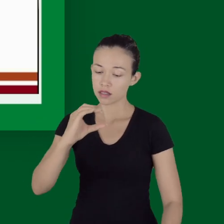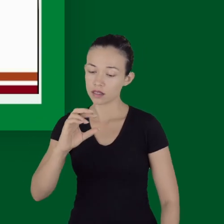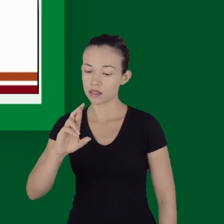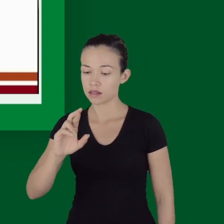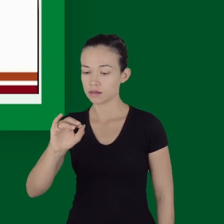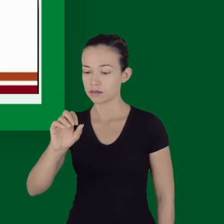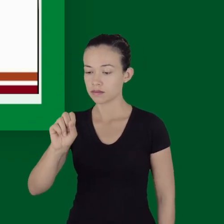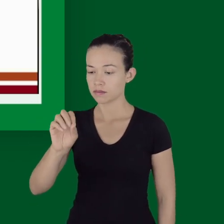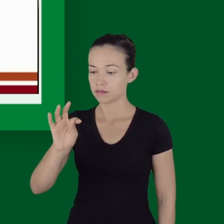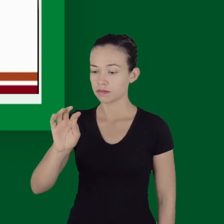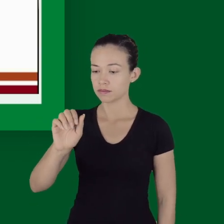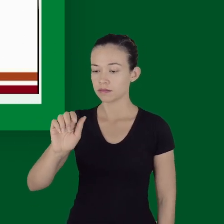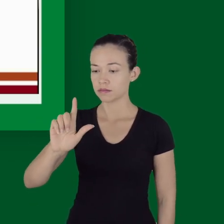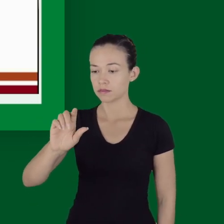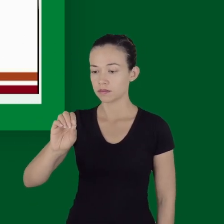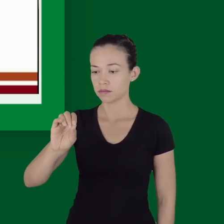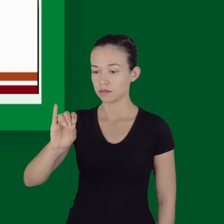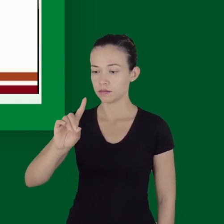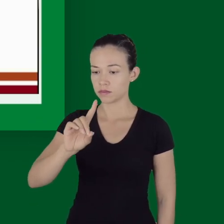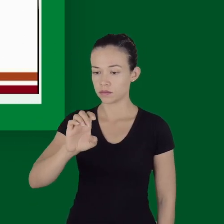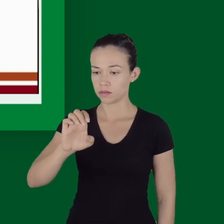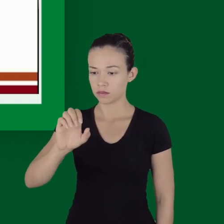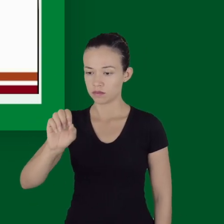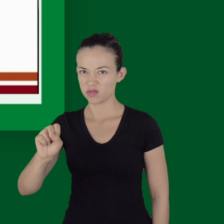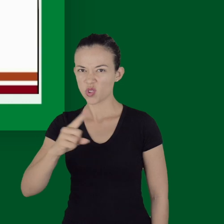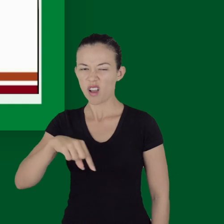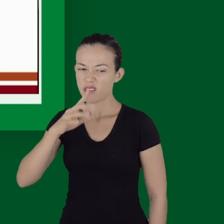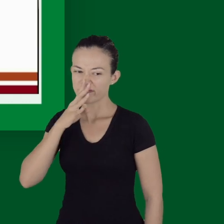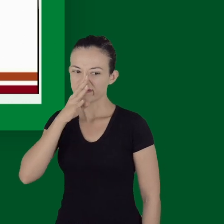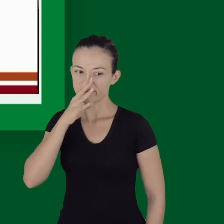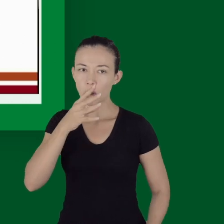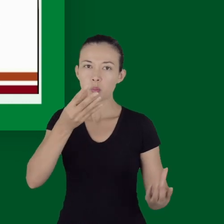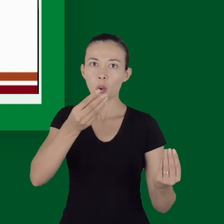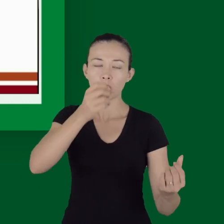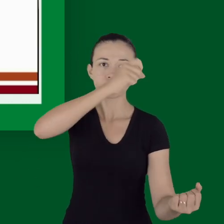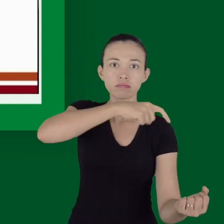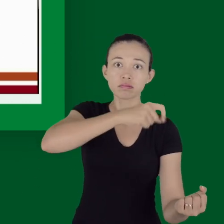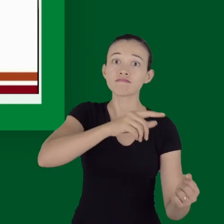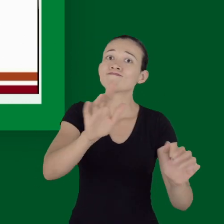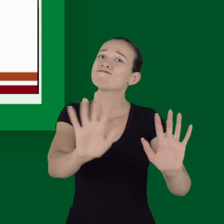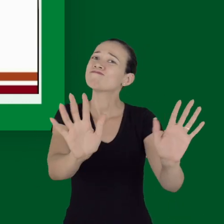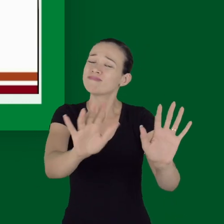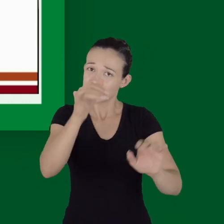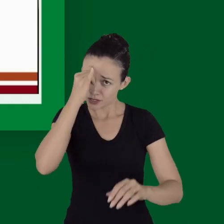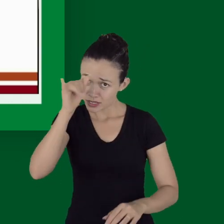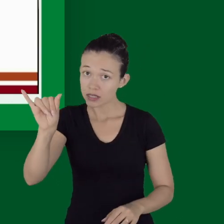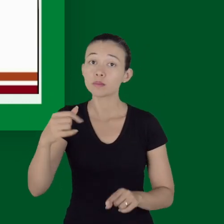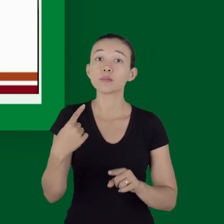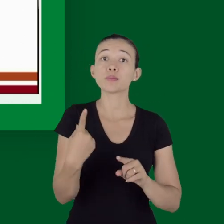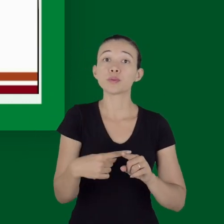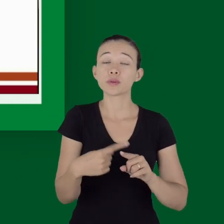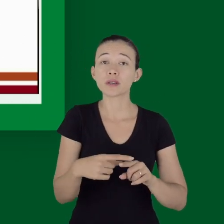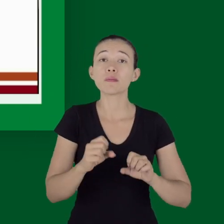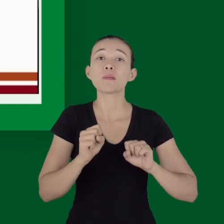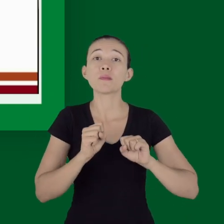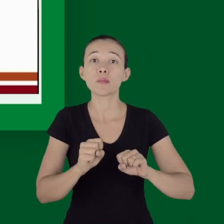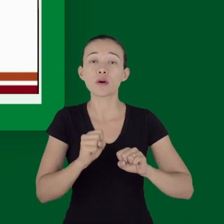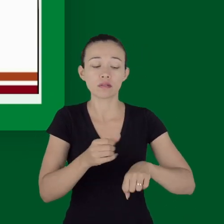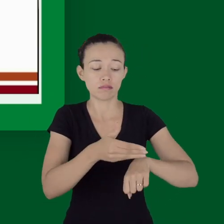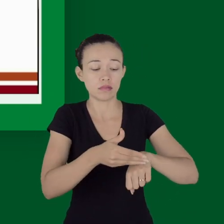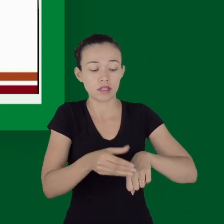eh de cristaloide porque ela pode aumentar a hemorragia né tanto por diluição de fatores de coagulação